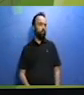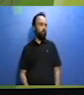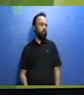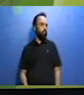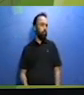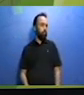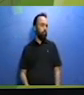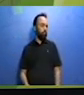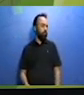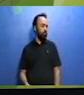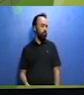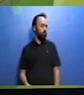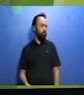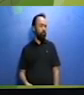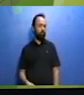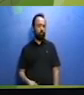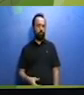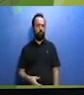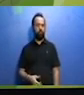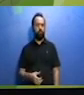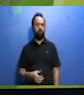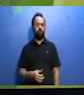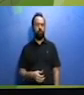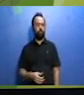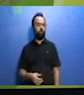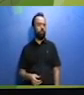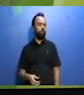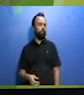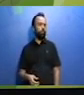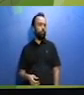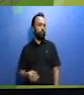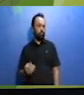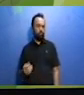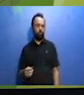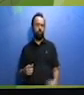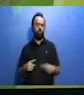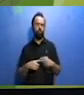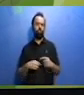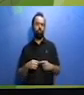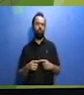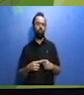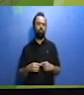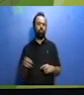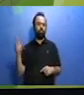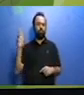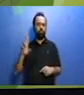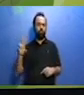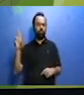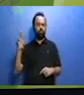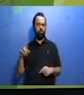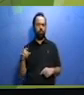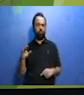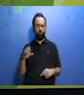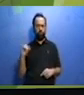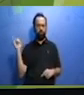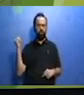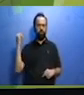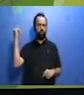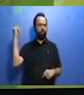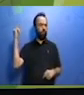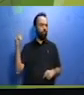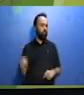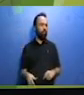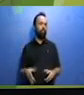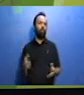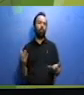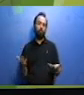né? Nós falamos de todos os produtos, né, que são muito úteis no nosso dia a dia, que são frutos da matéria-prima do petróleo,